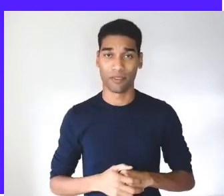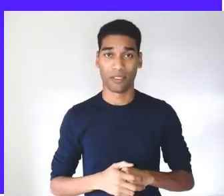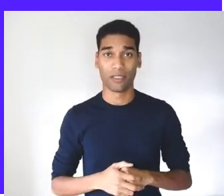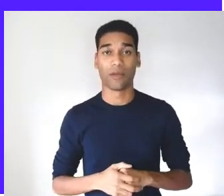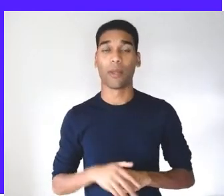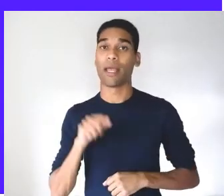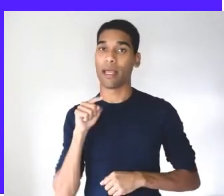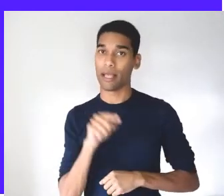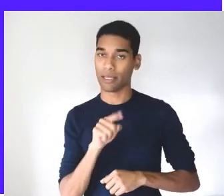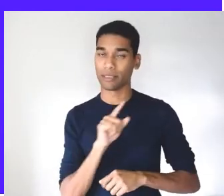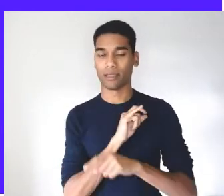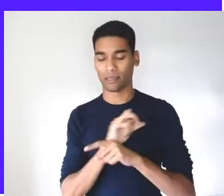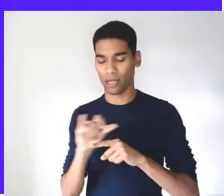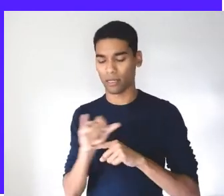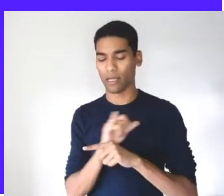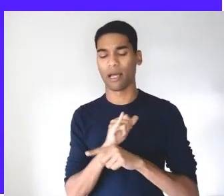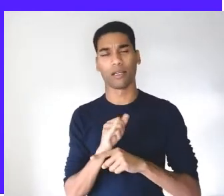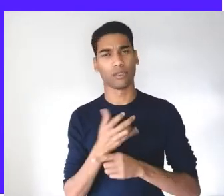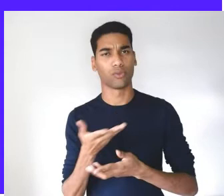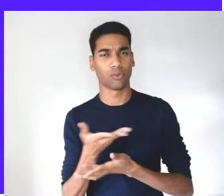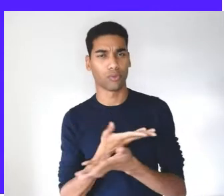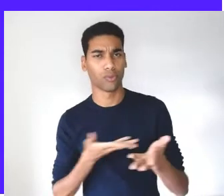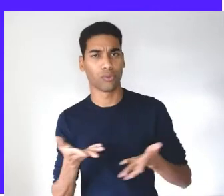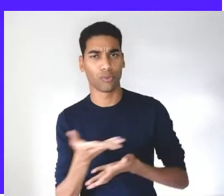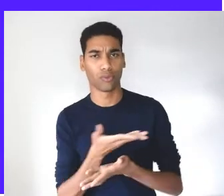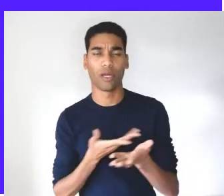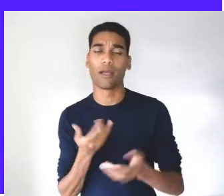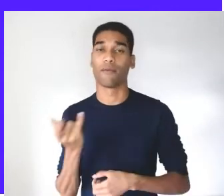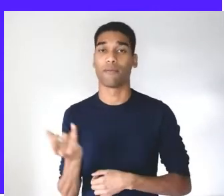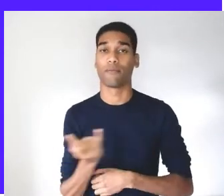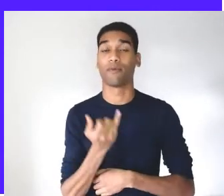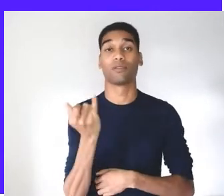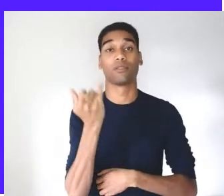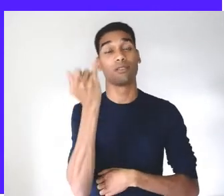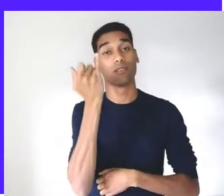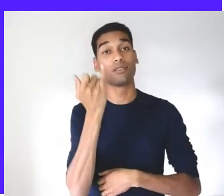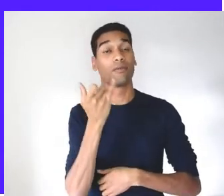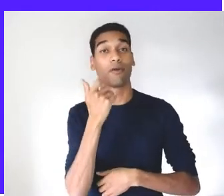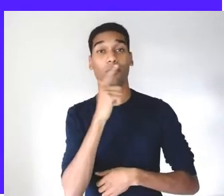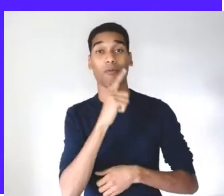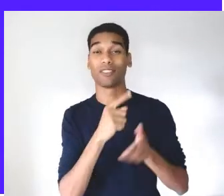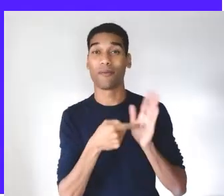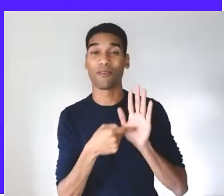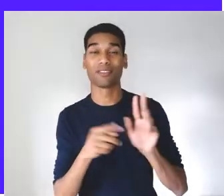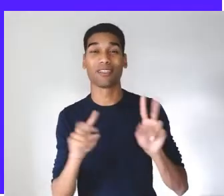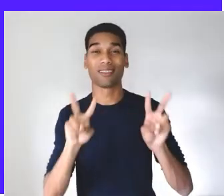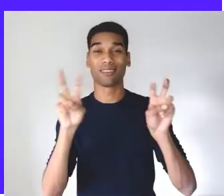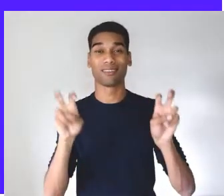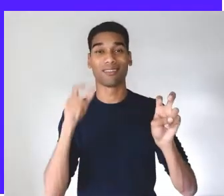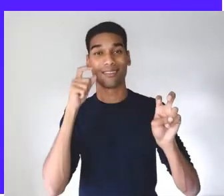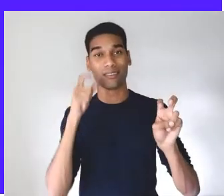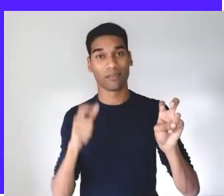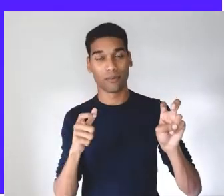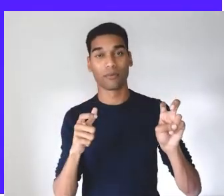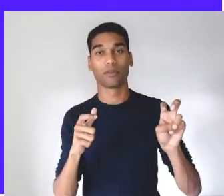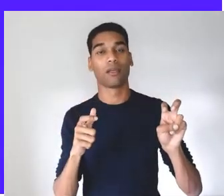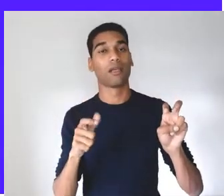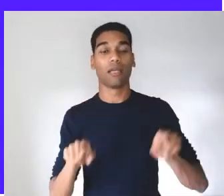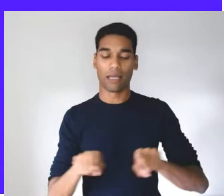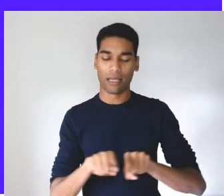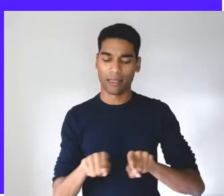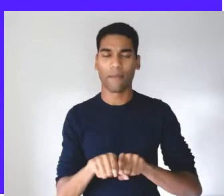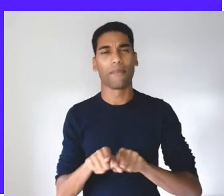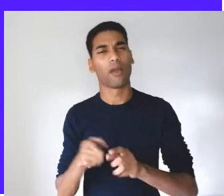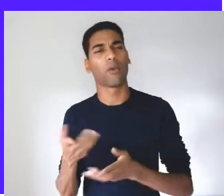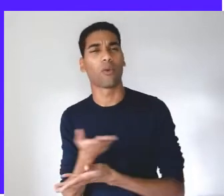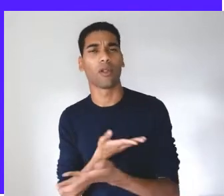importantíssimo para essa cobertura mais atrativa. E também destacaria a colaboração, né? Que a colaboração entre jornalistas, sabe? Independente